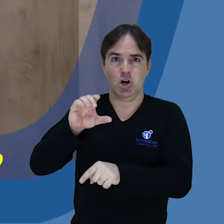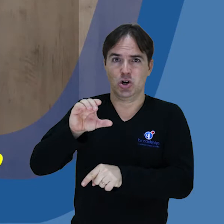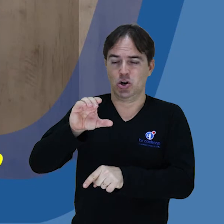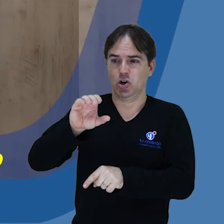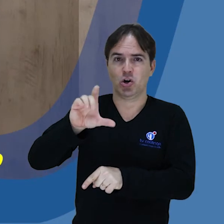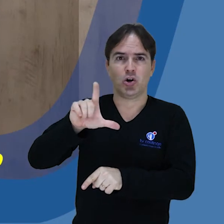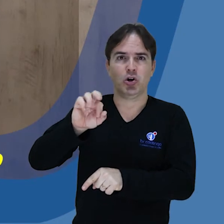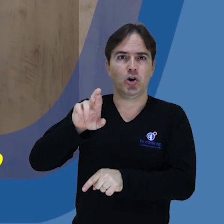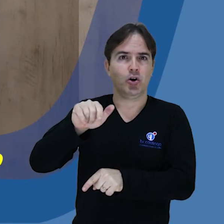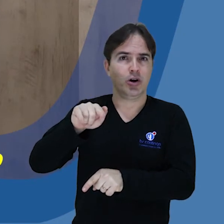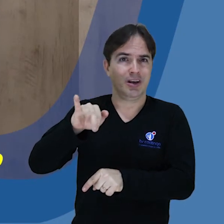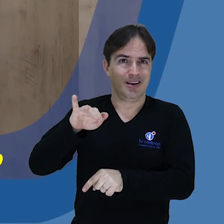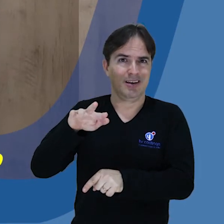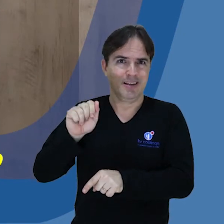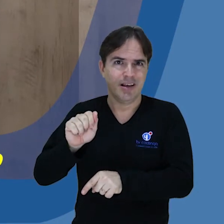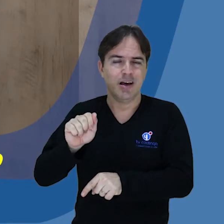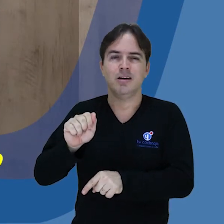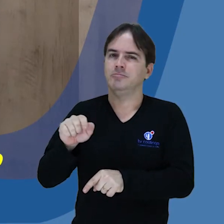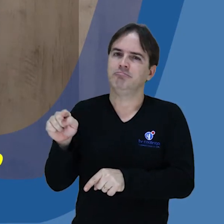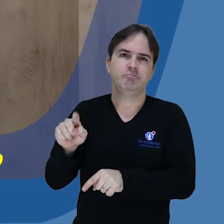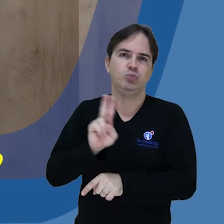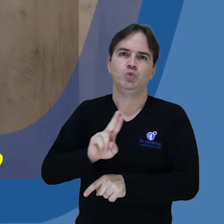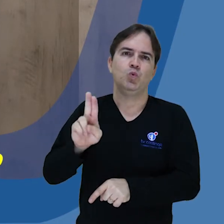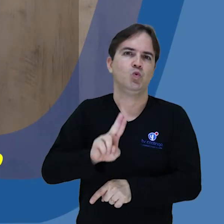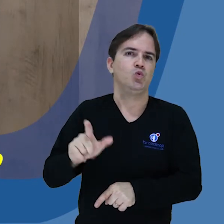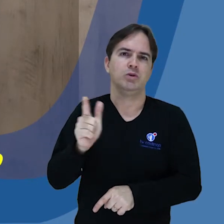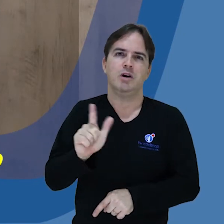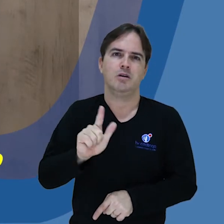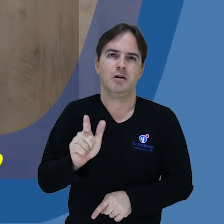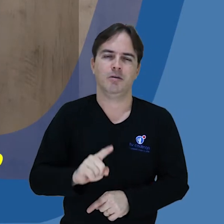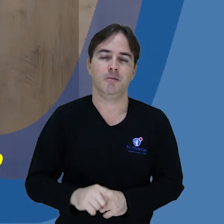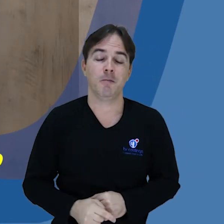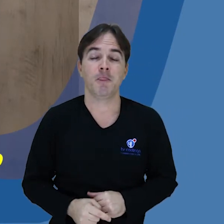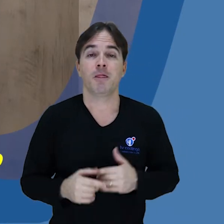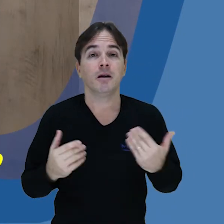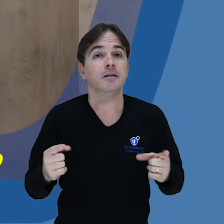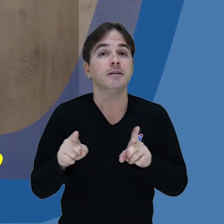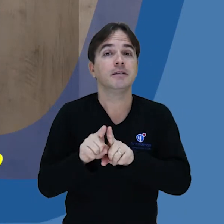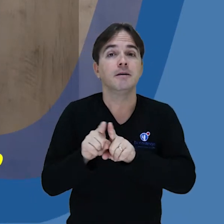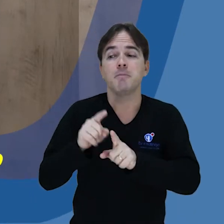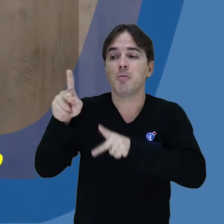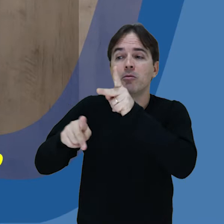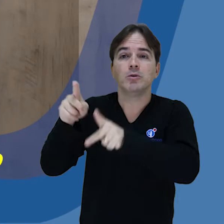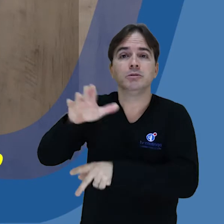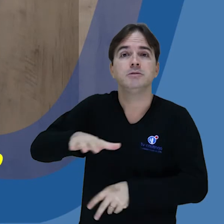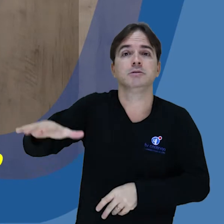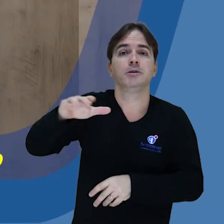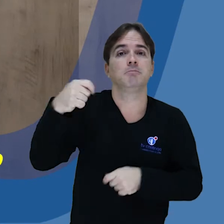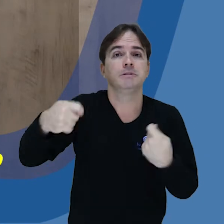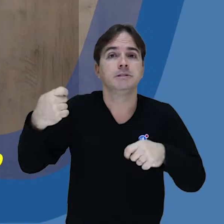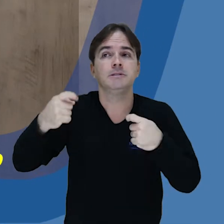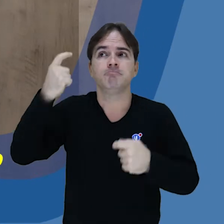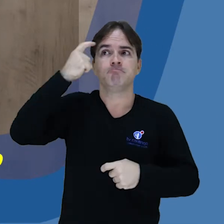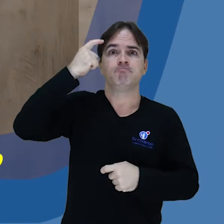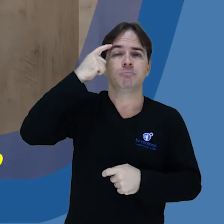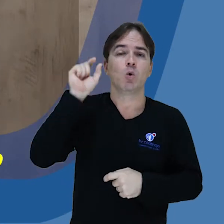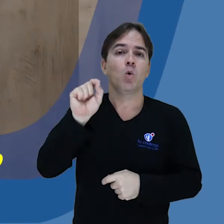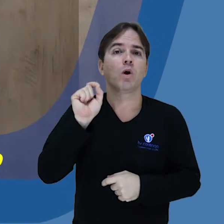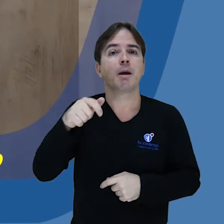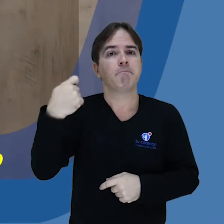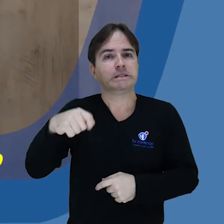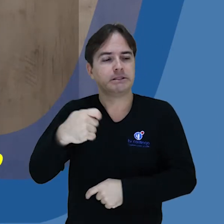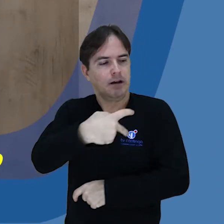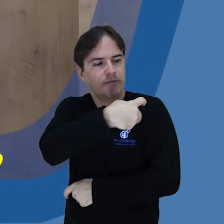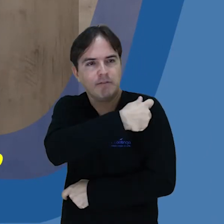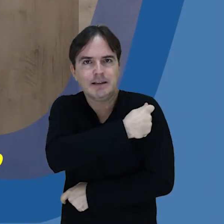nem para prevenção. Tá? Isso não existe esse tipo de comprovação. É importante também a população se conscientizar em relação à vacinação. A vacina não